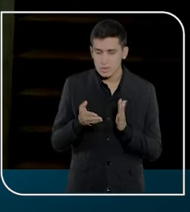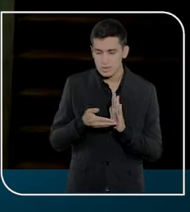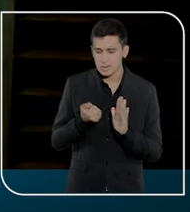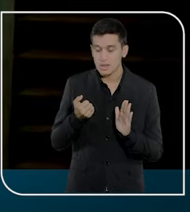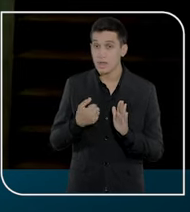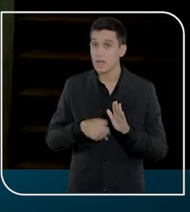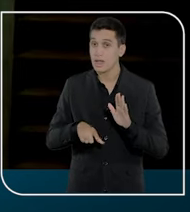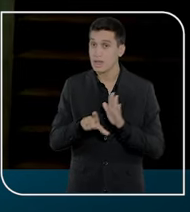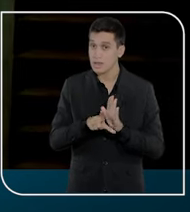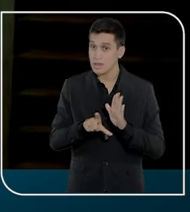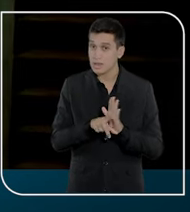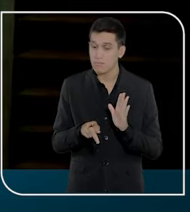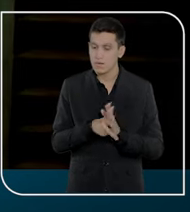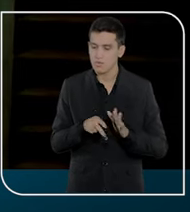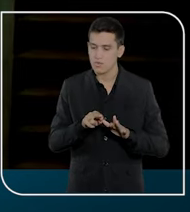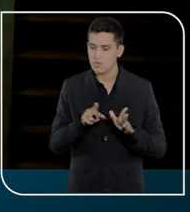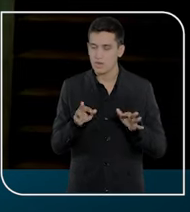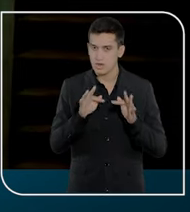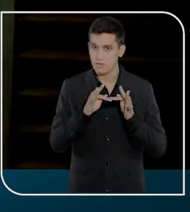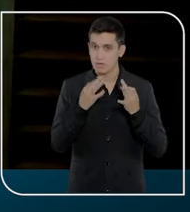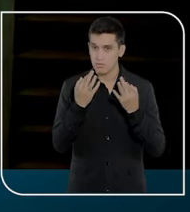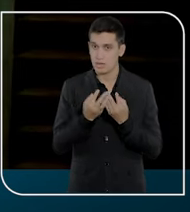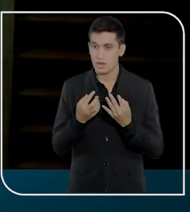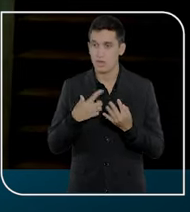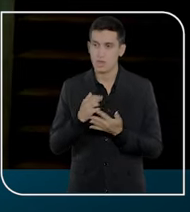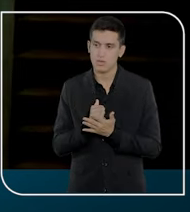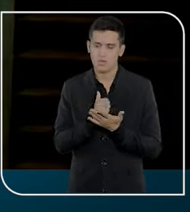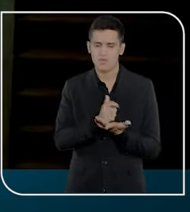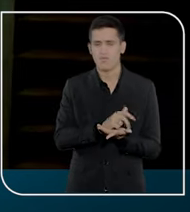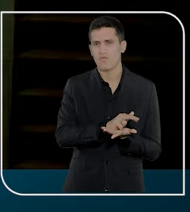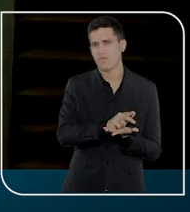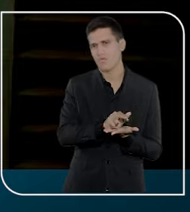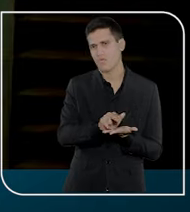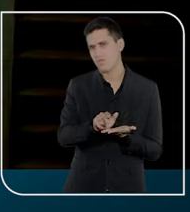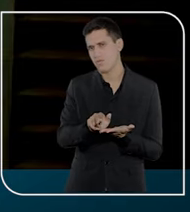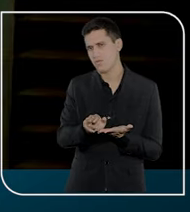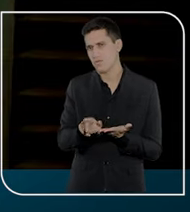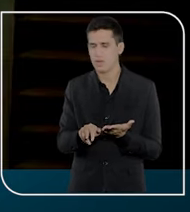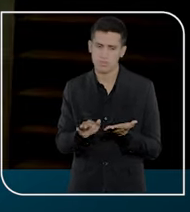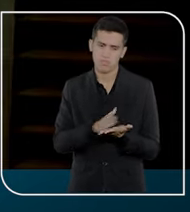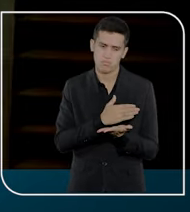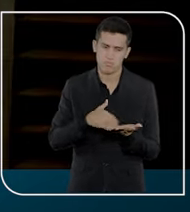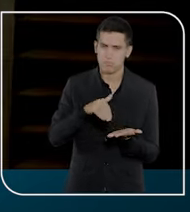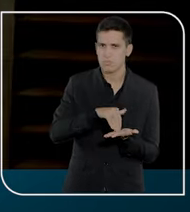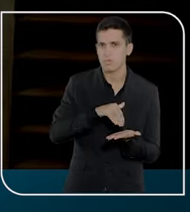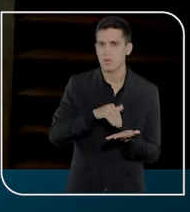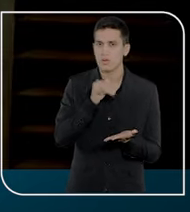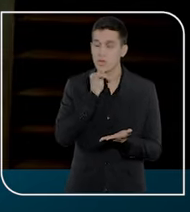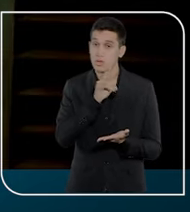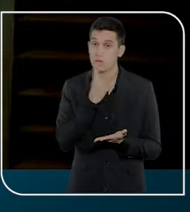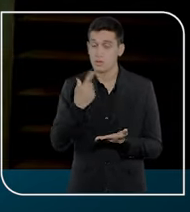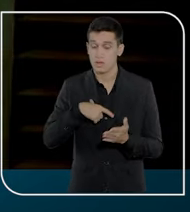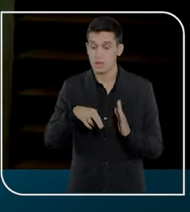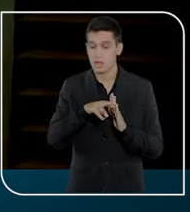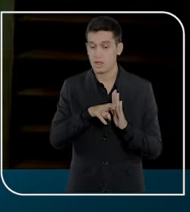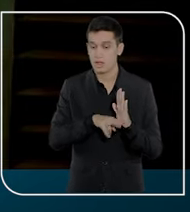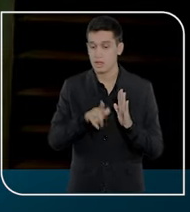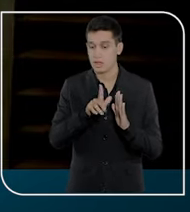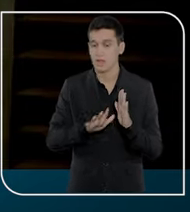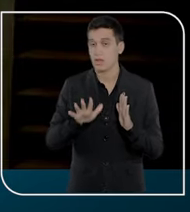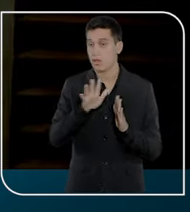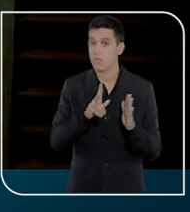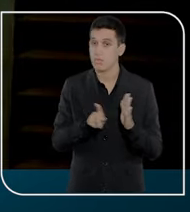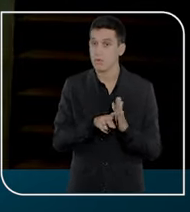bem de família, ela traz diversas exceções. A gente pode ter como uma regra geral dessas exceções, são